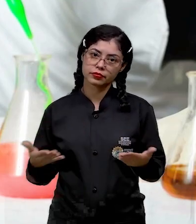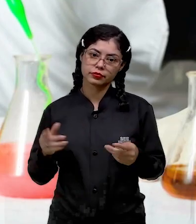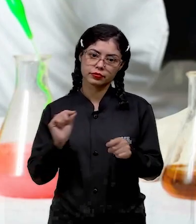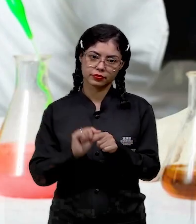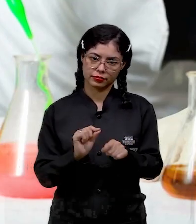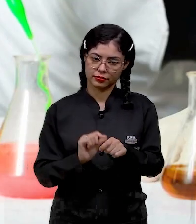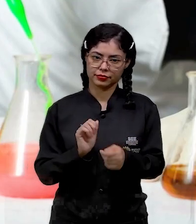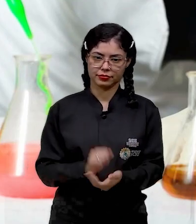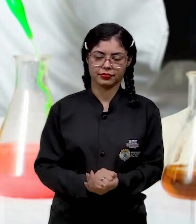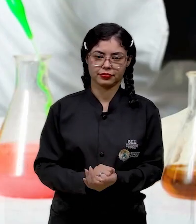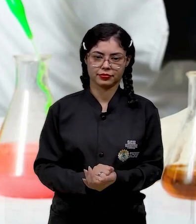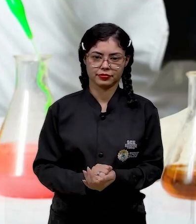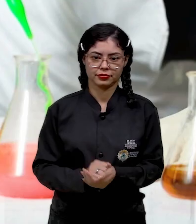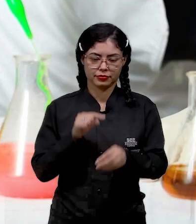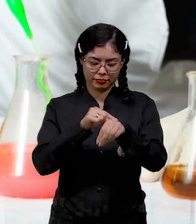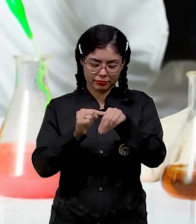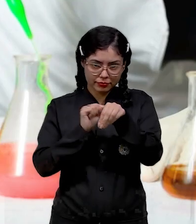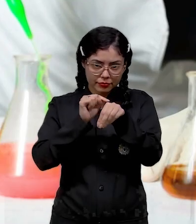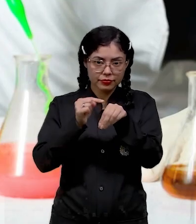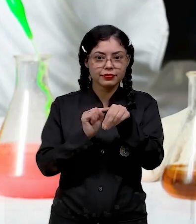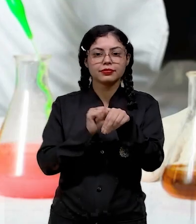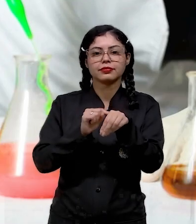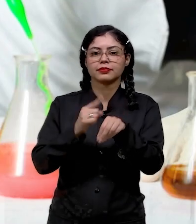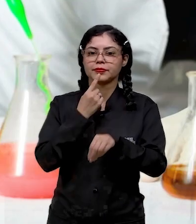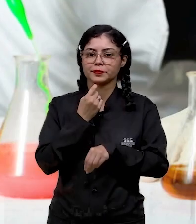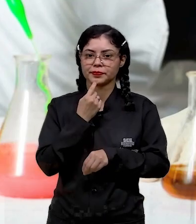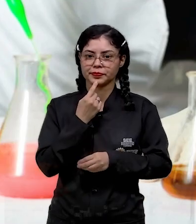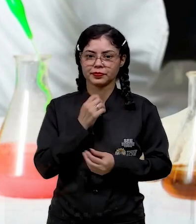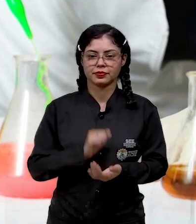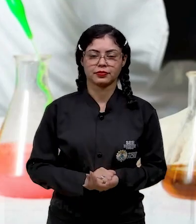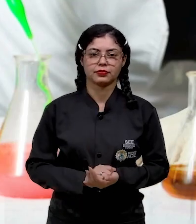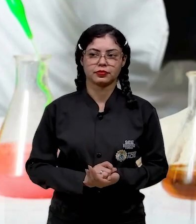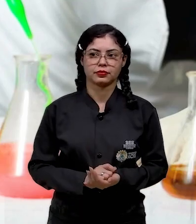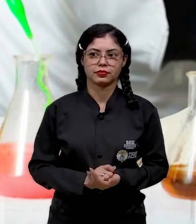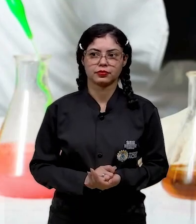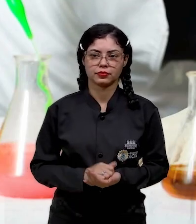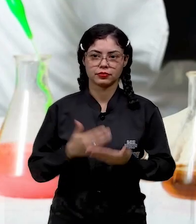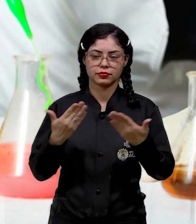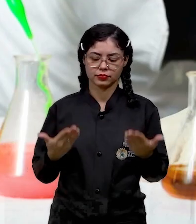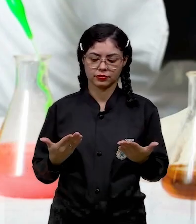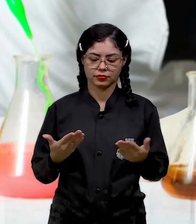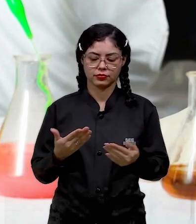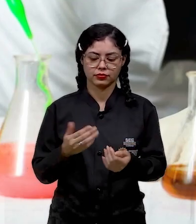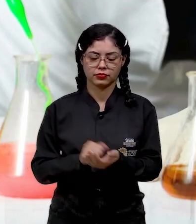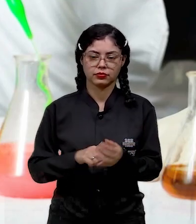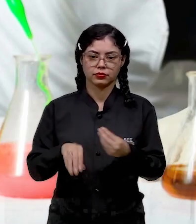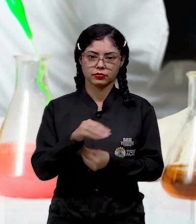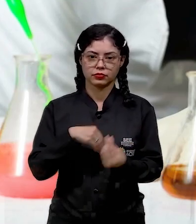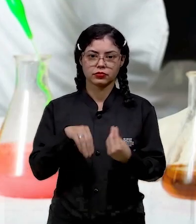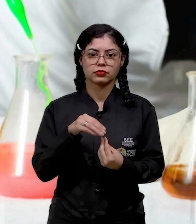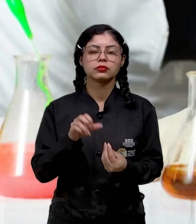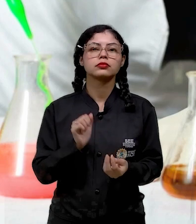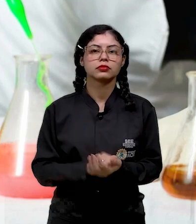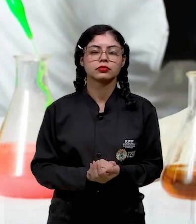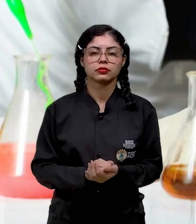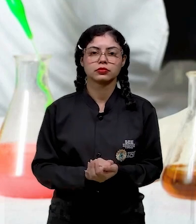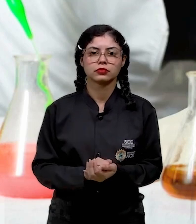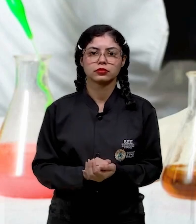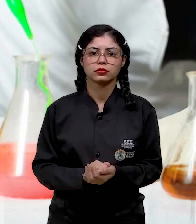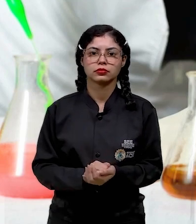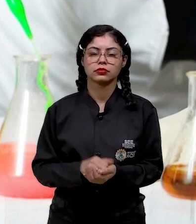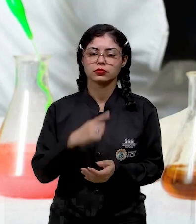morango do amor, né, então a gente precisa fazer esse caramelo. Então, ele vai passar ali por reações químicas, né, para que ele